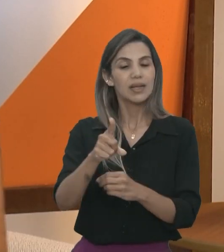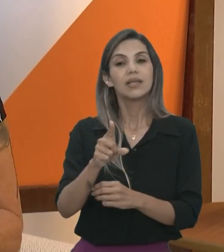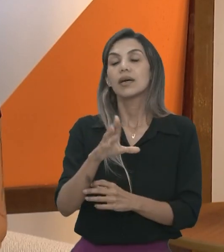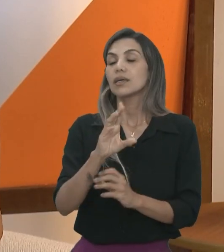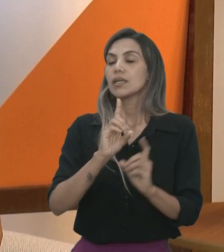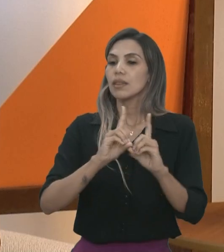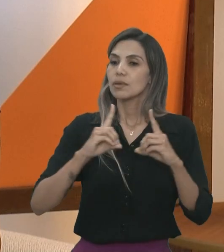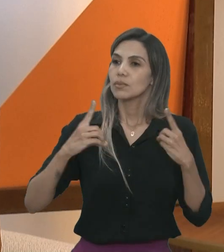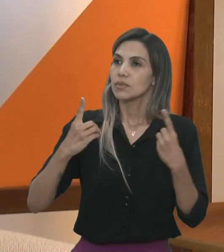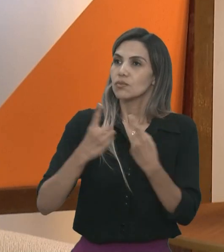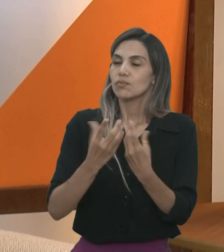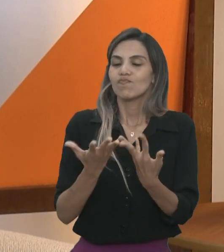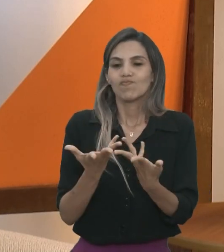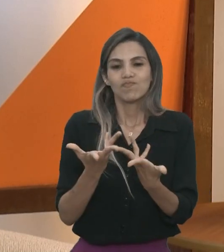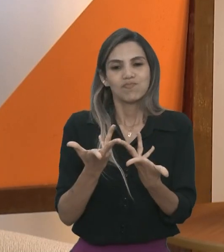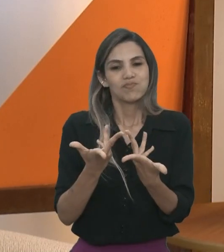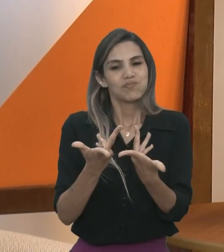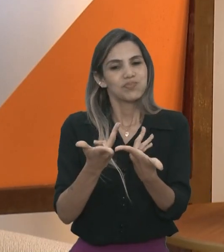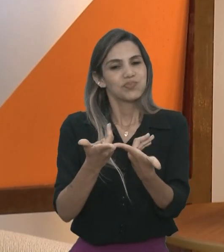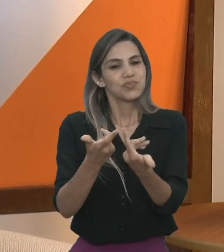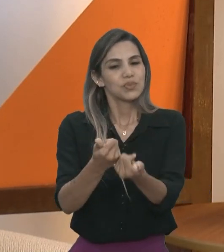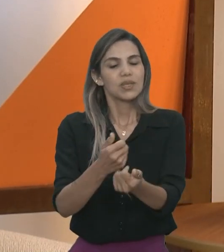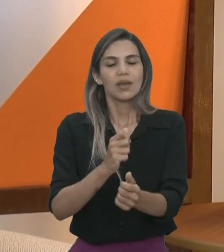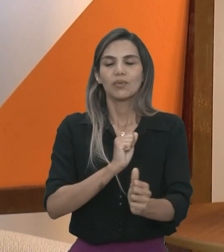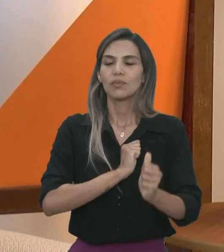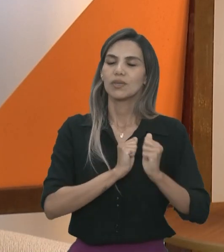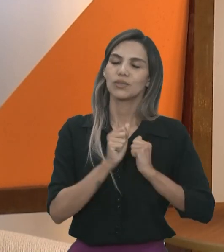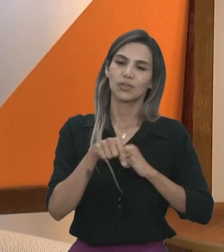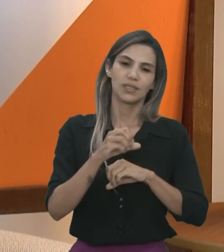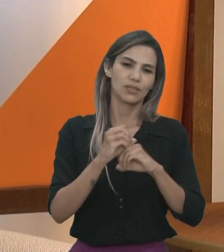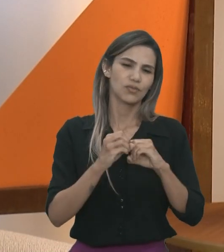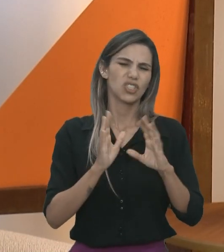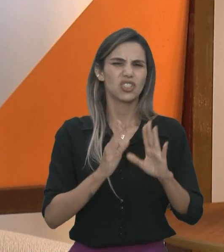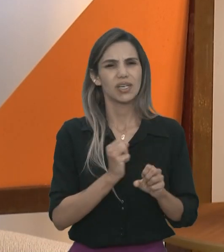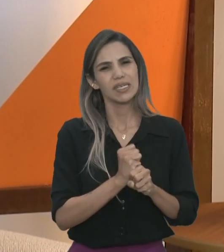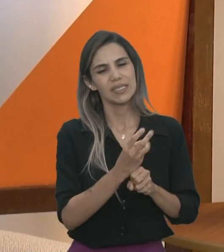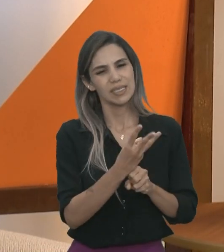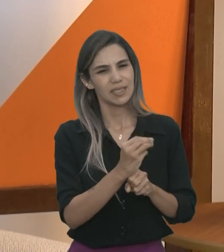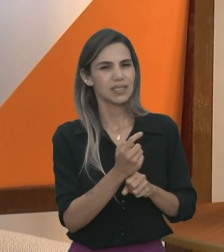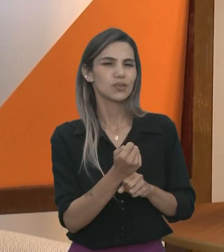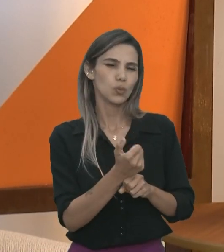eu sou apaixonada, né, pela UFG. Já há quase 30 anos aqui.